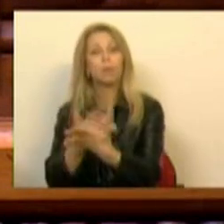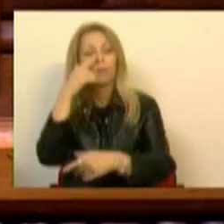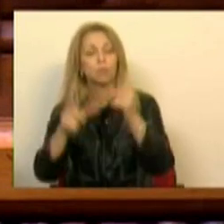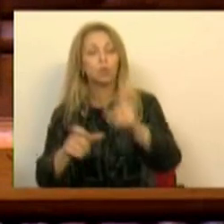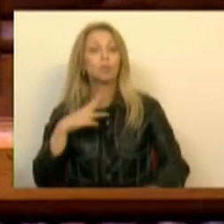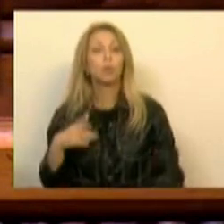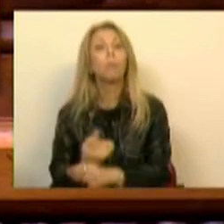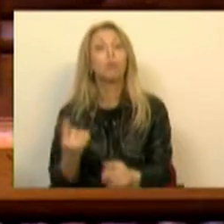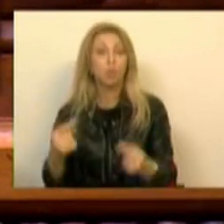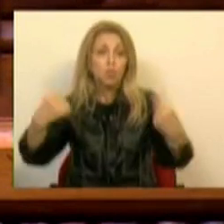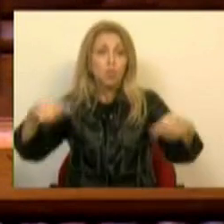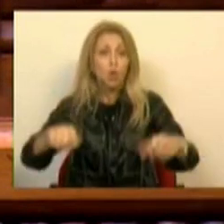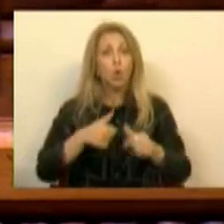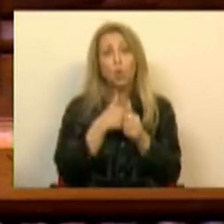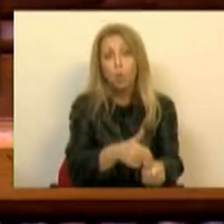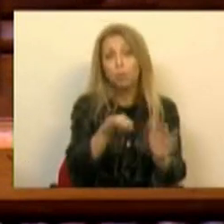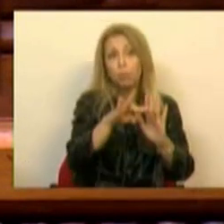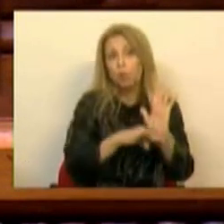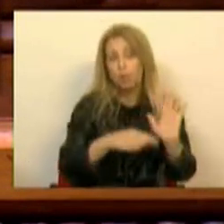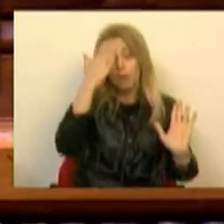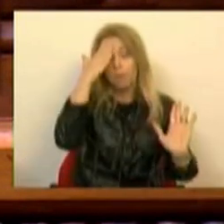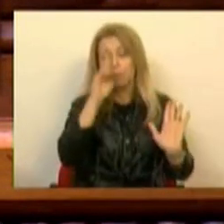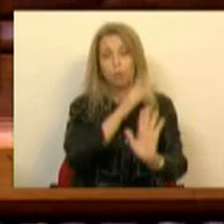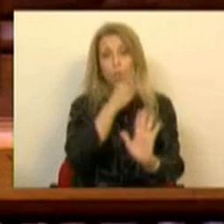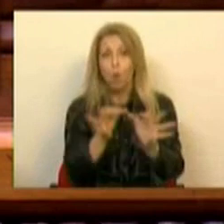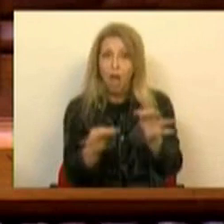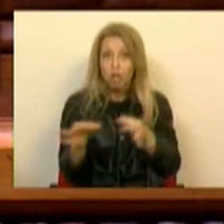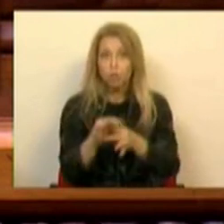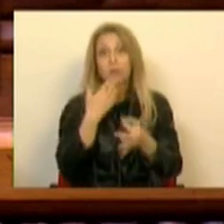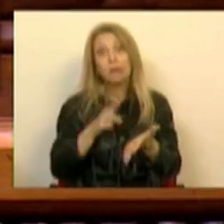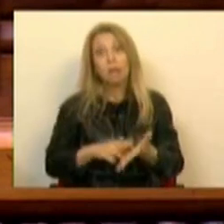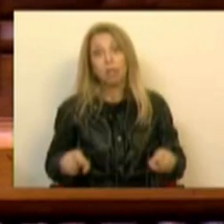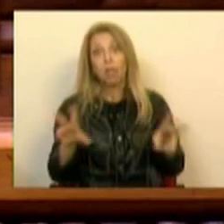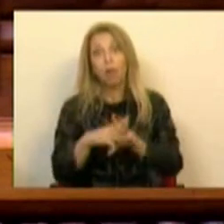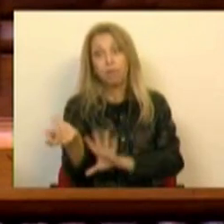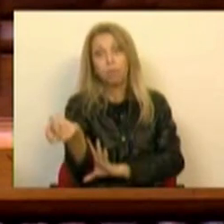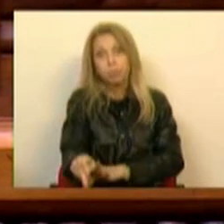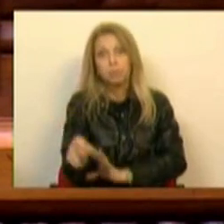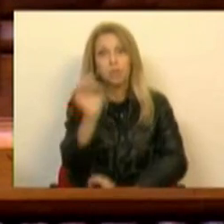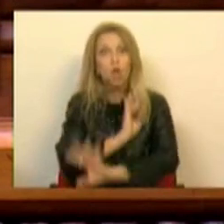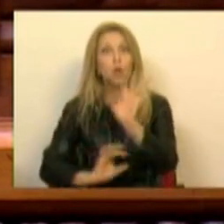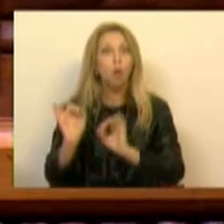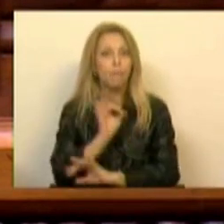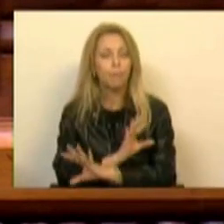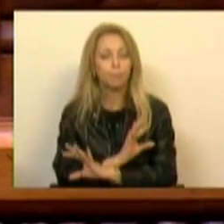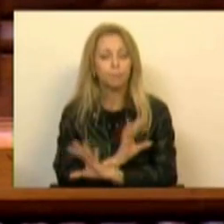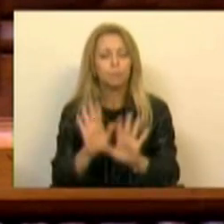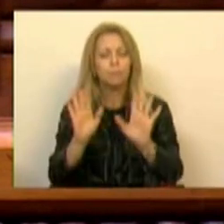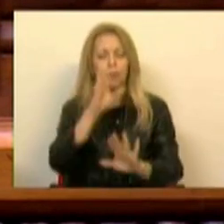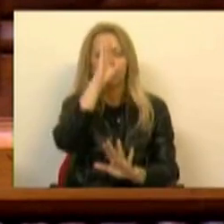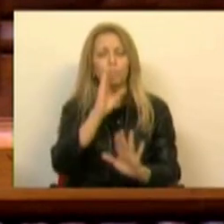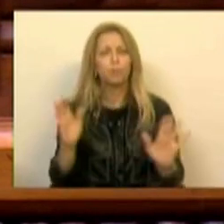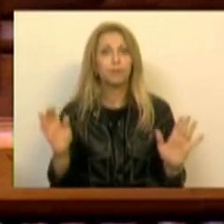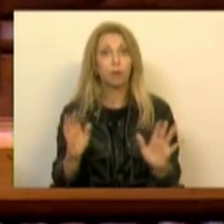a cumprir o seu programa sem capacidade para o ajustar à nova realidade que tinha tomado conta da Europa. Mas o